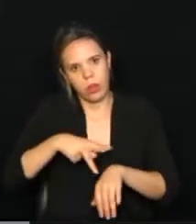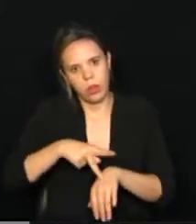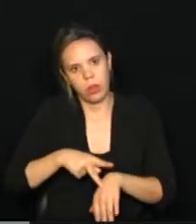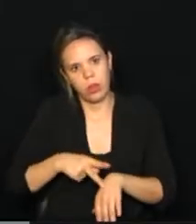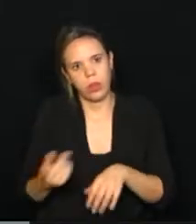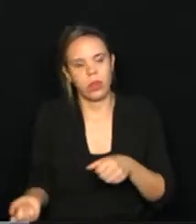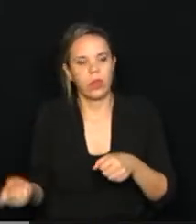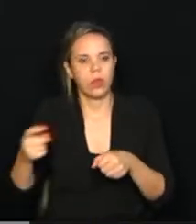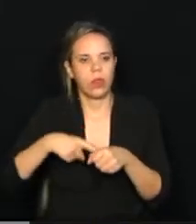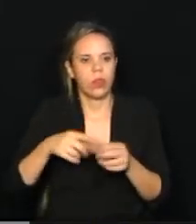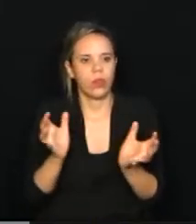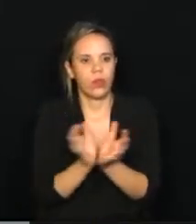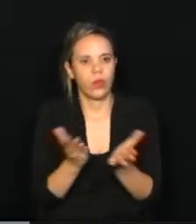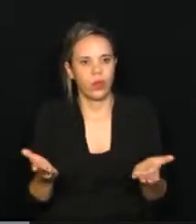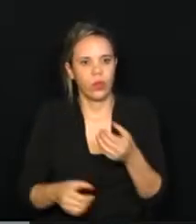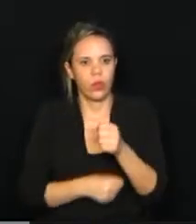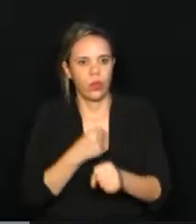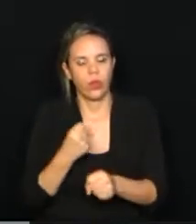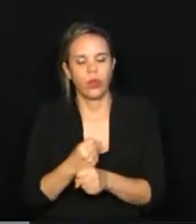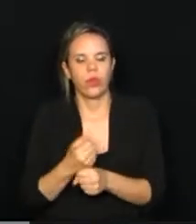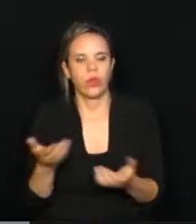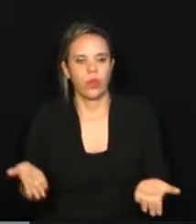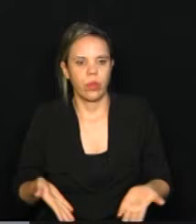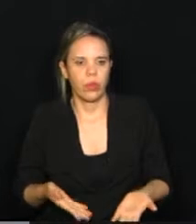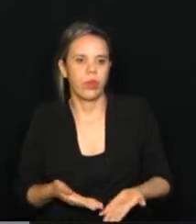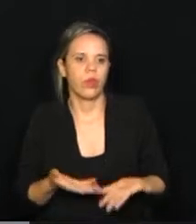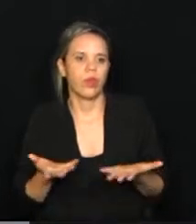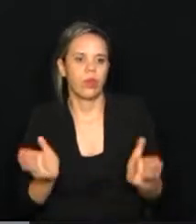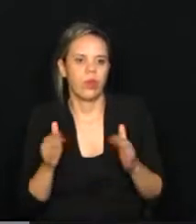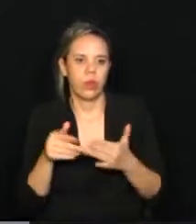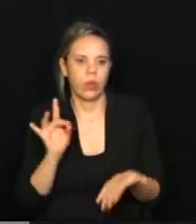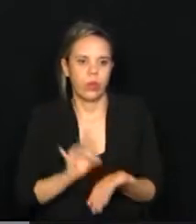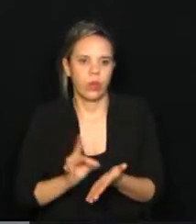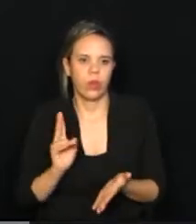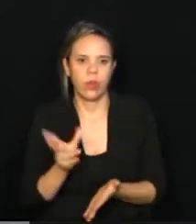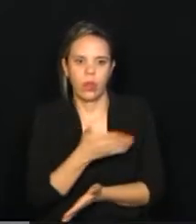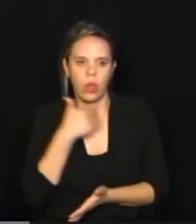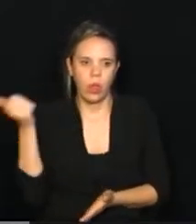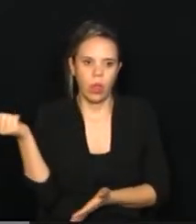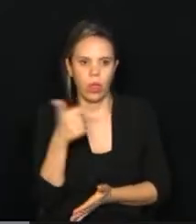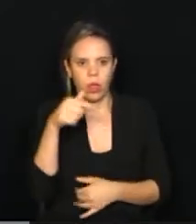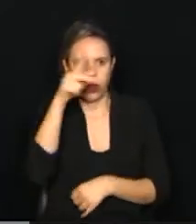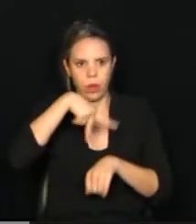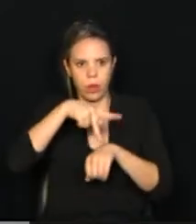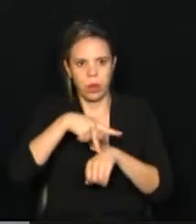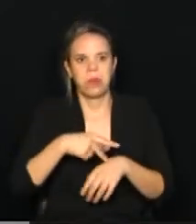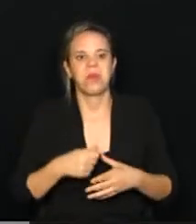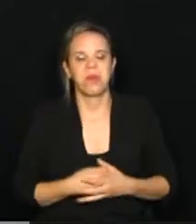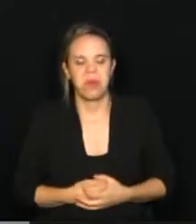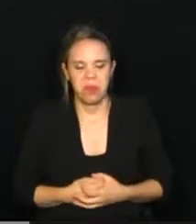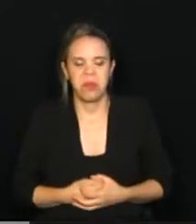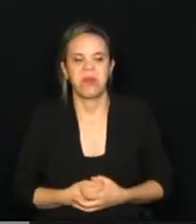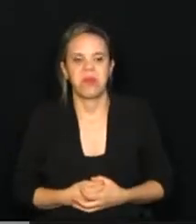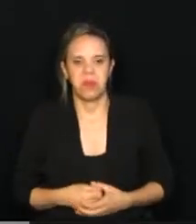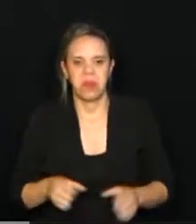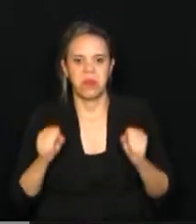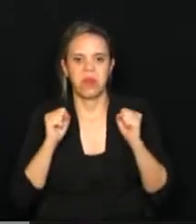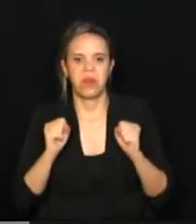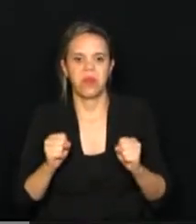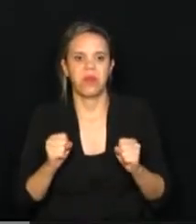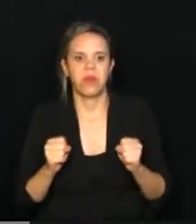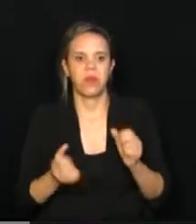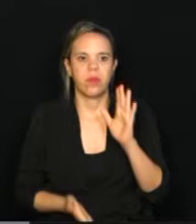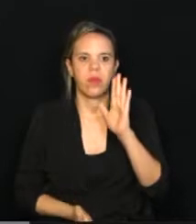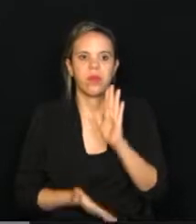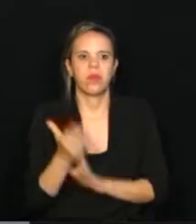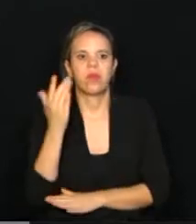para a seleção esse ano. Eu quero me consolidar, ser uma das melhores aqui no país, para poder